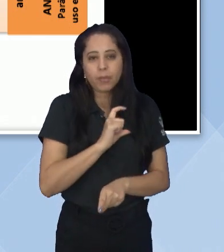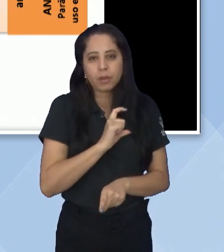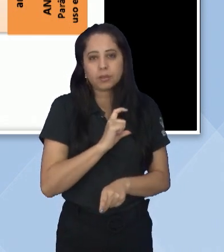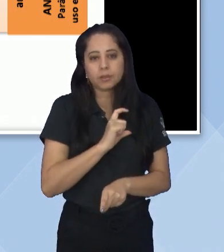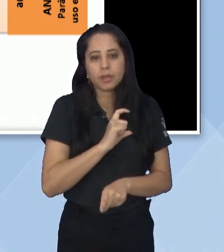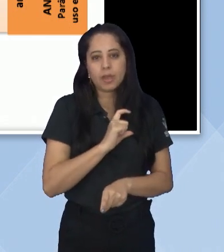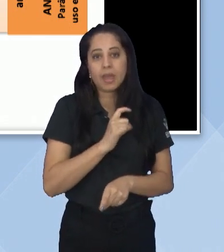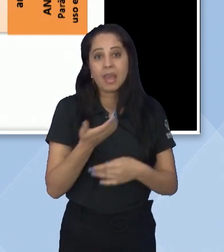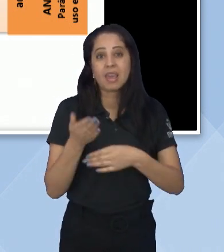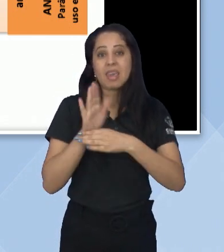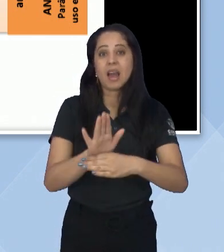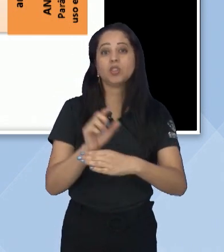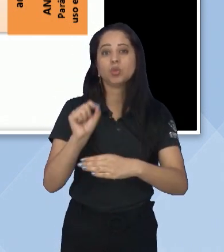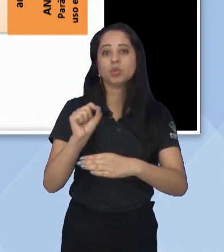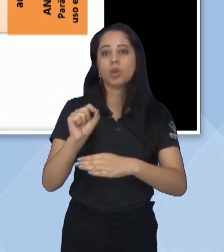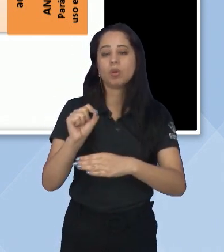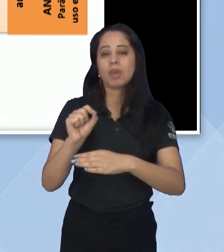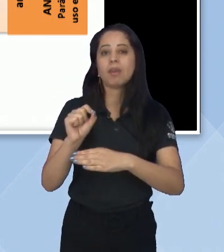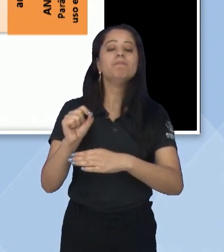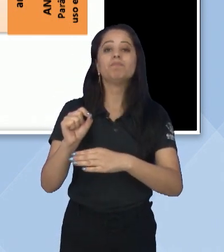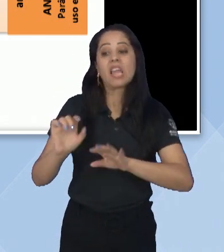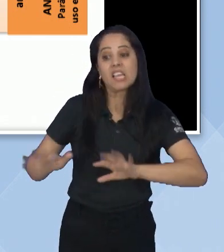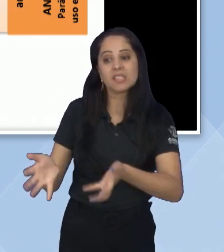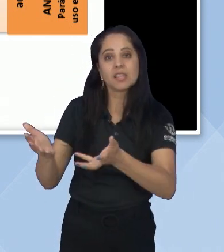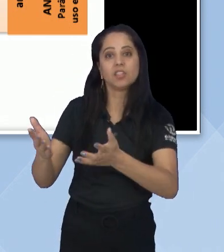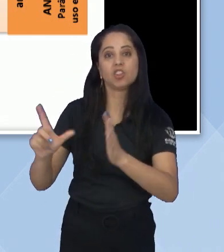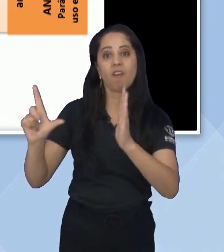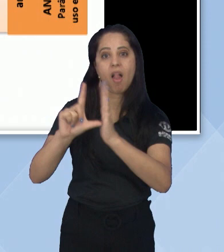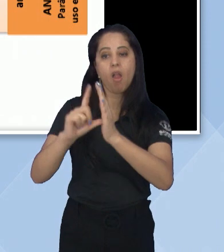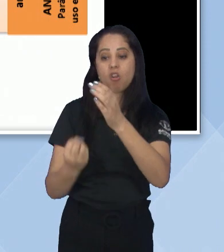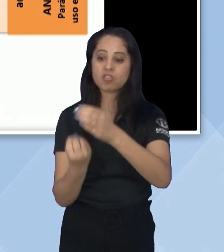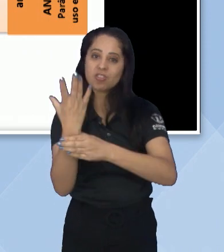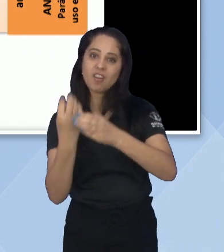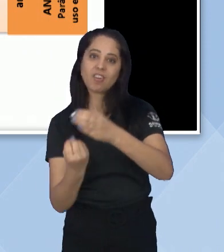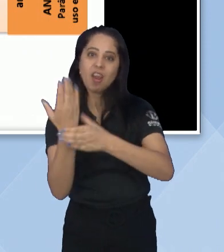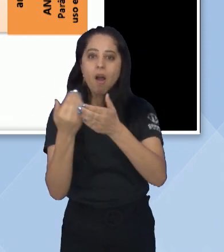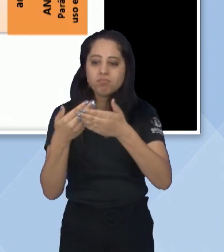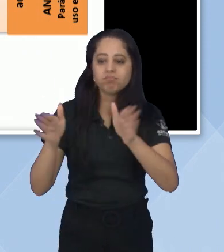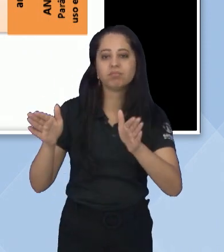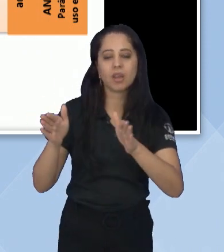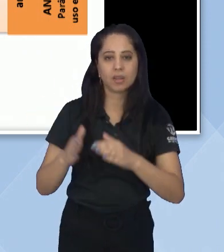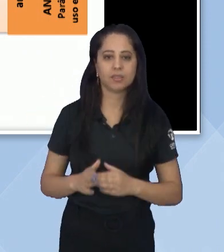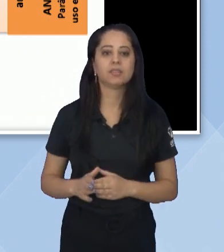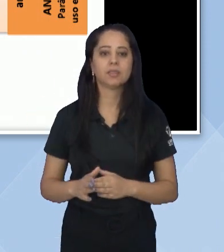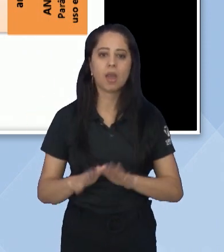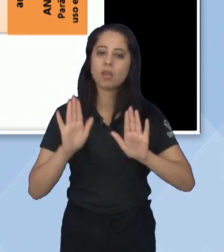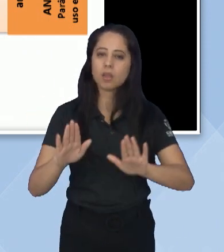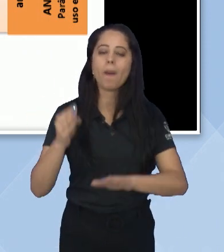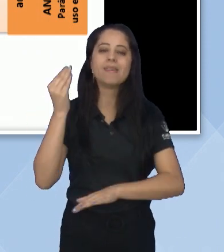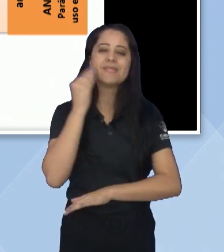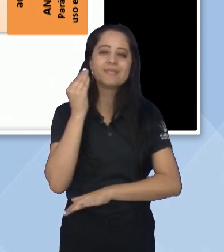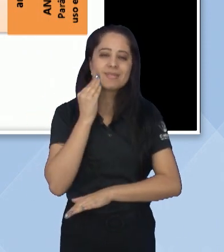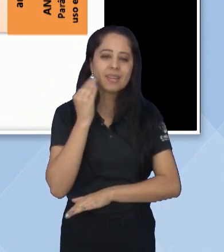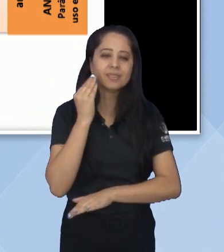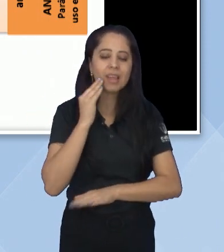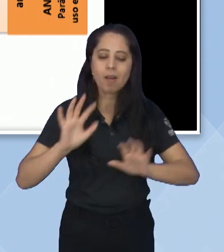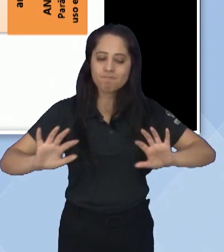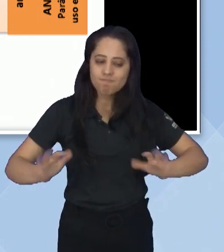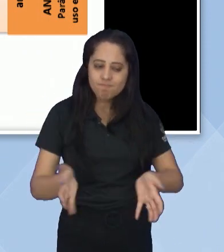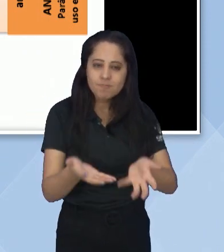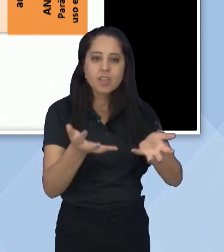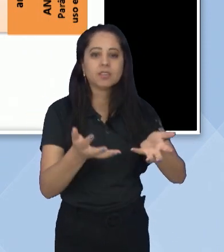a fomentar começa e servir-se em locais que precisam acontecer e não tem acontecido então a gente é uma tentativa Nossa de estimular